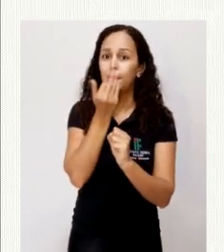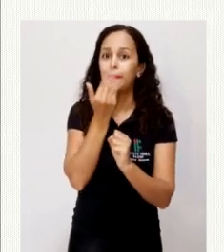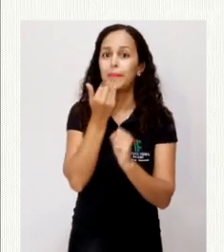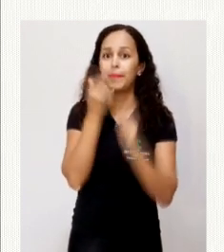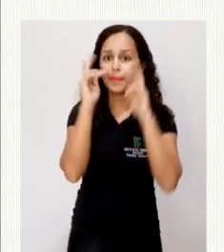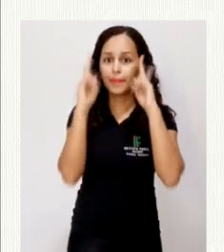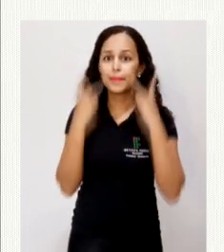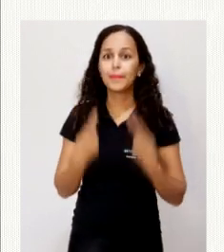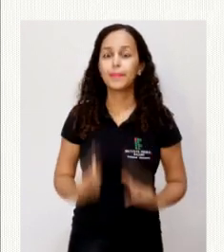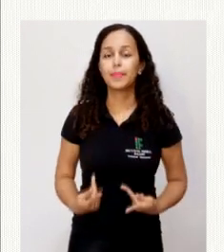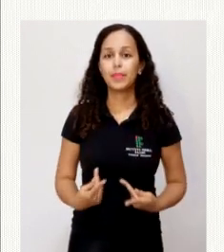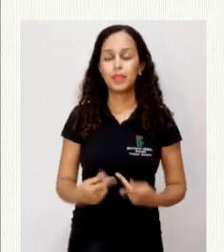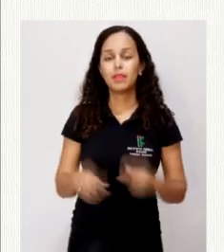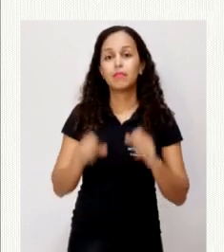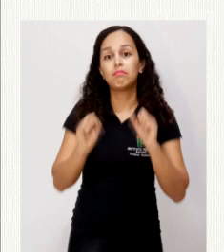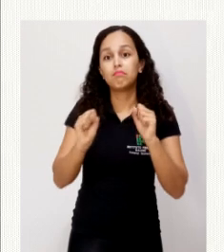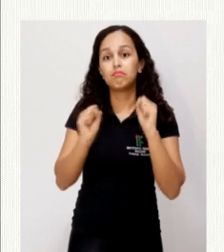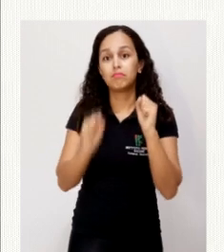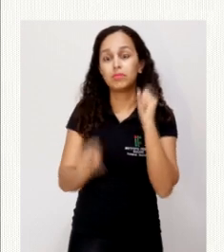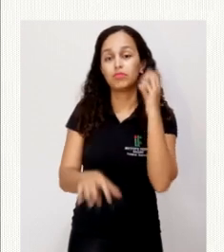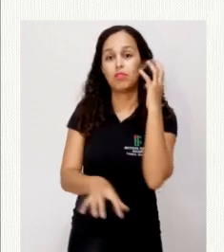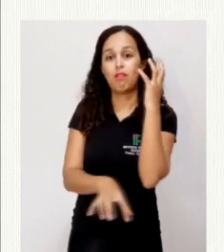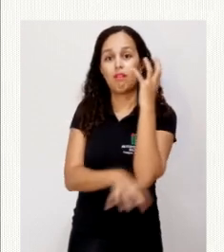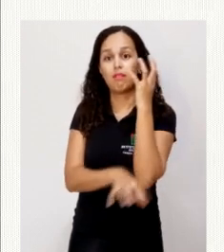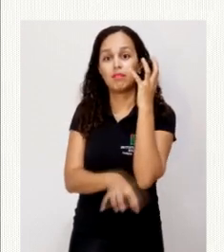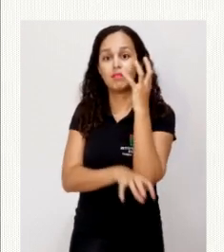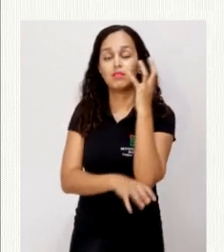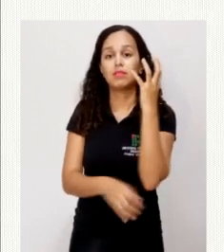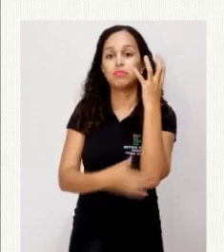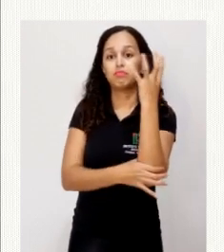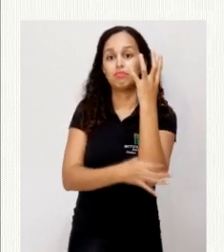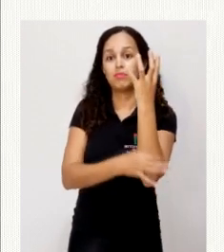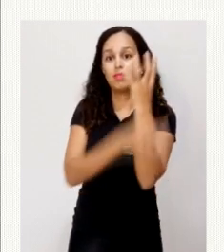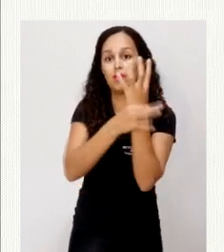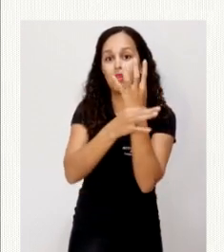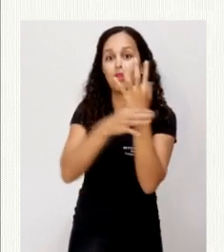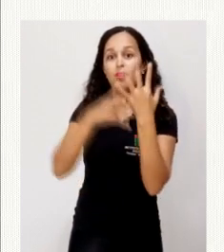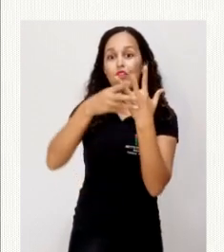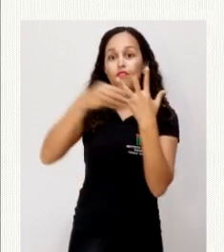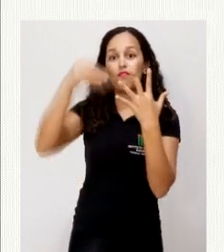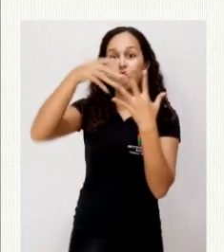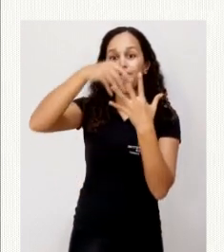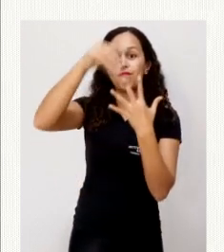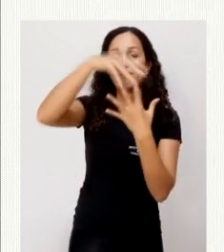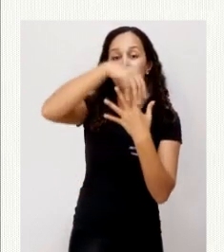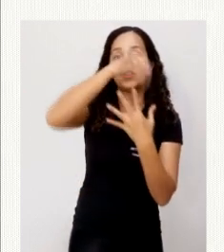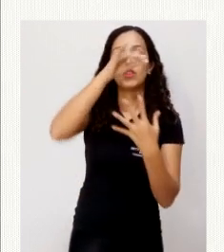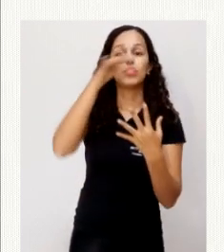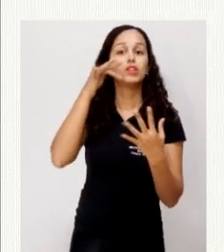alimentação humana. Então, aí envolvem raízes, tubérculos, talos,